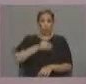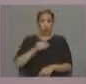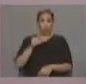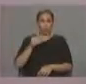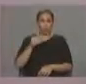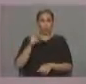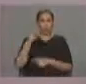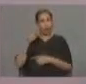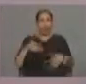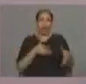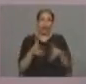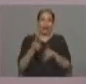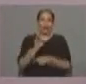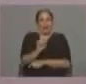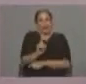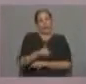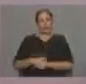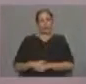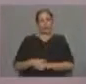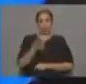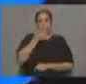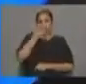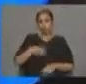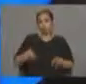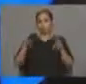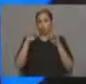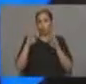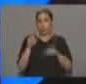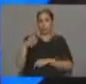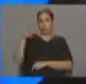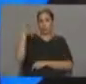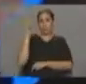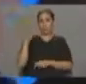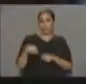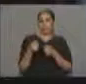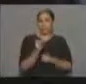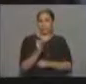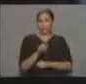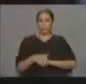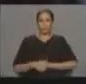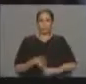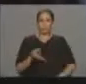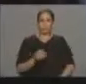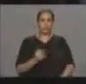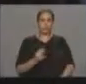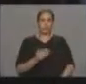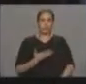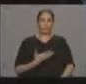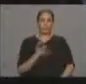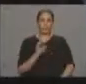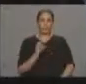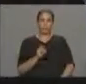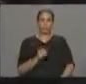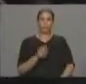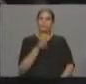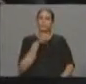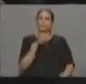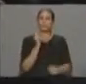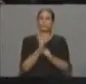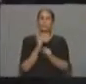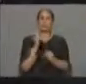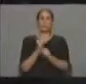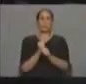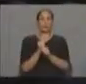evidentemente todos esperam de um partido como o psd pedro roque enalteceu ainda a importância da apresentação dos trabalhadores